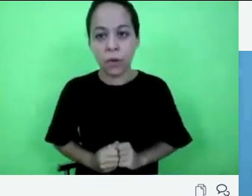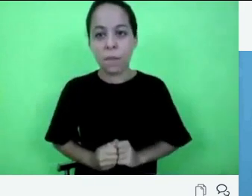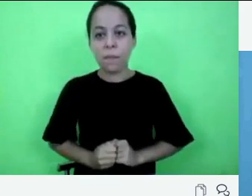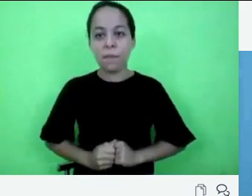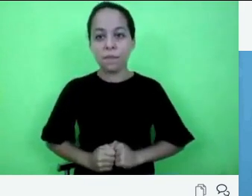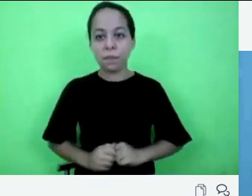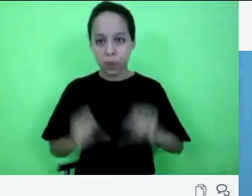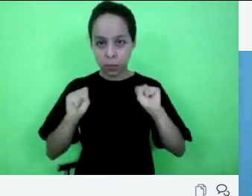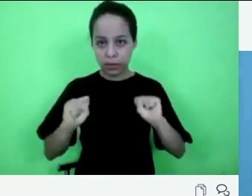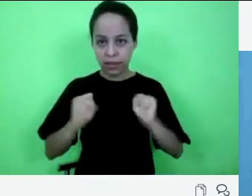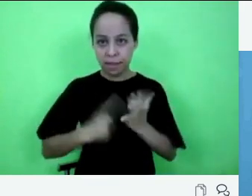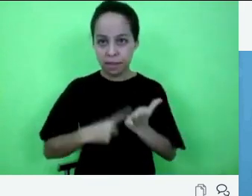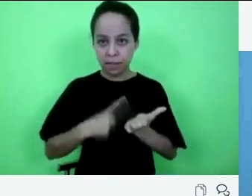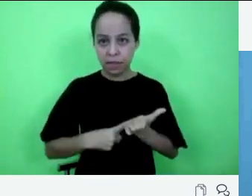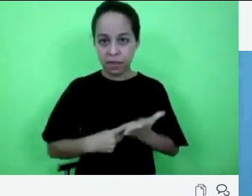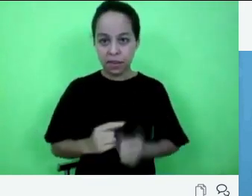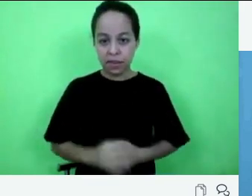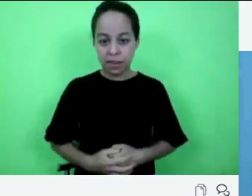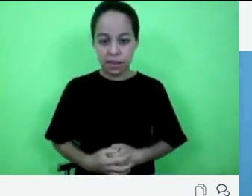ficou. Pode ser?